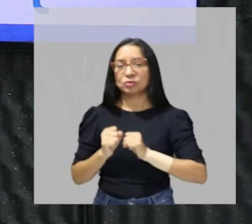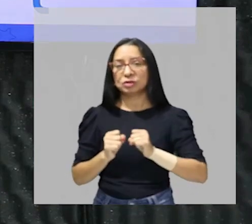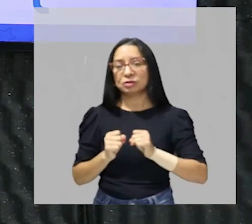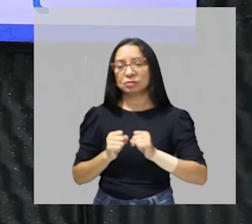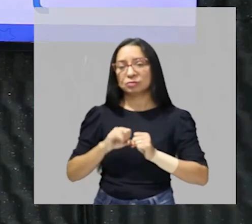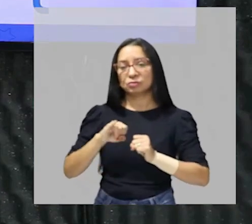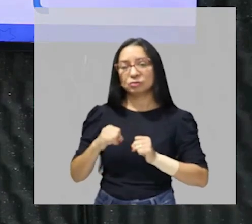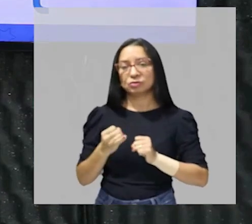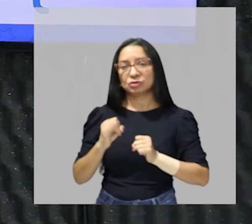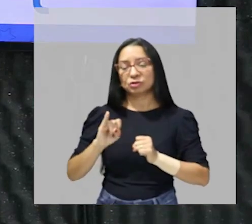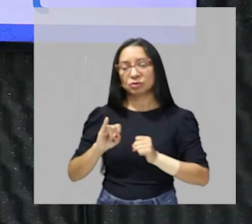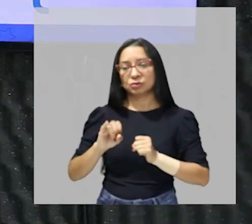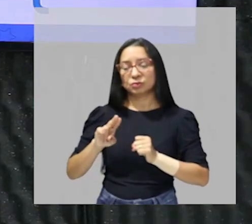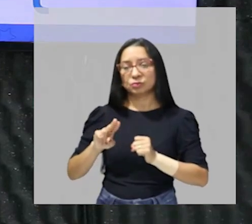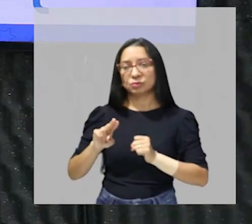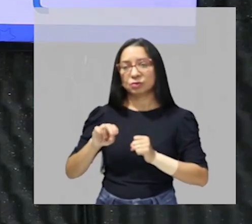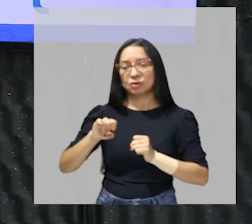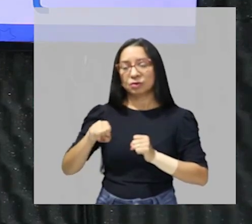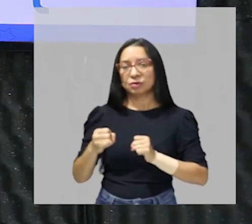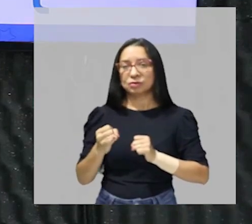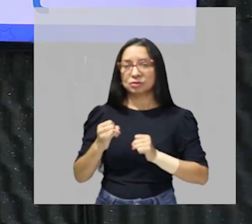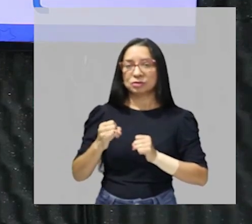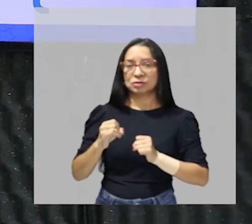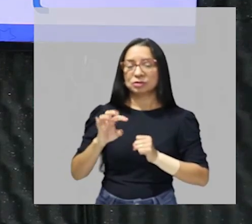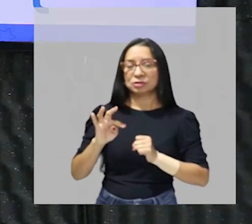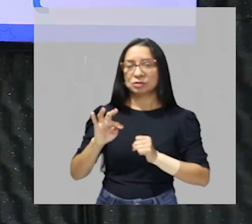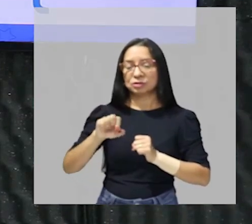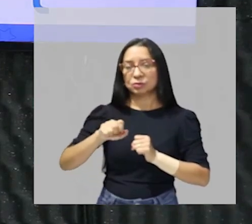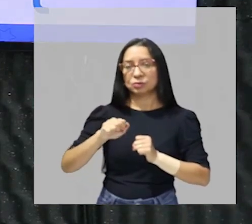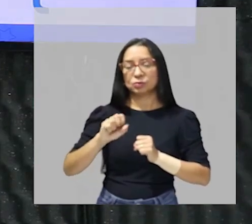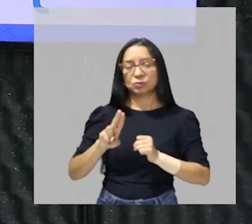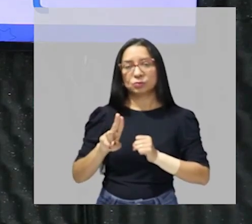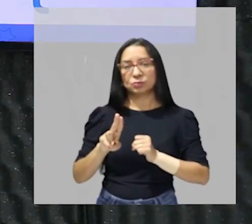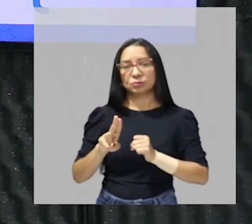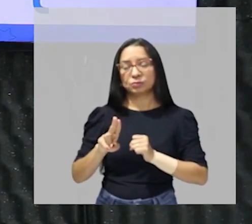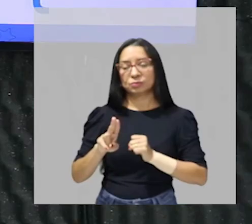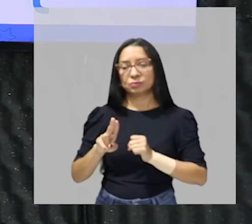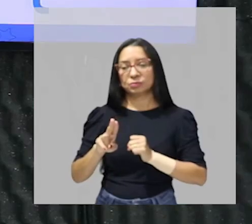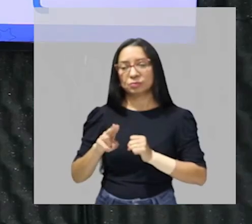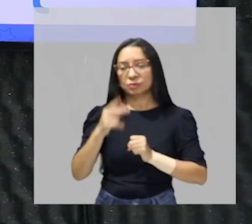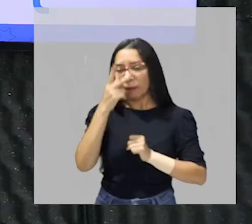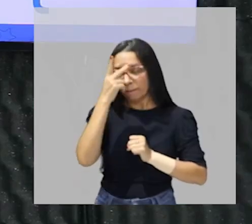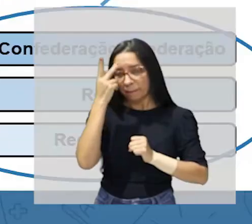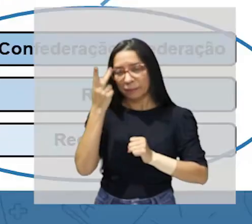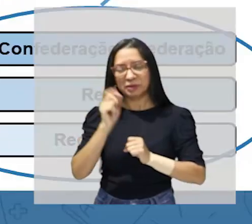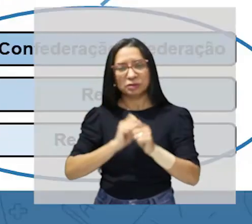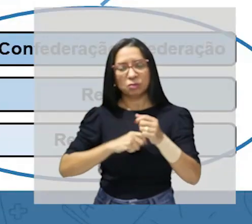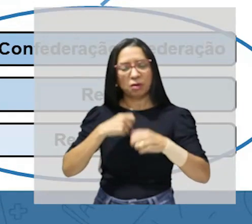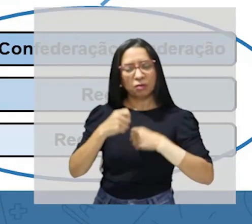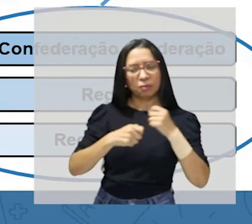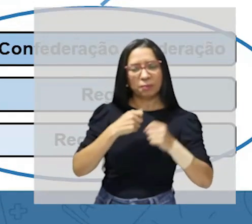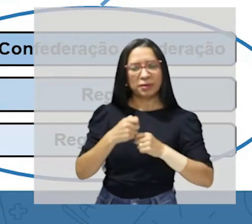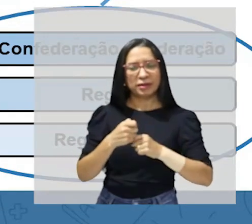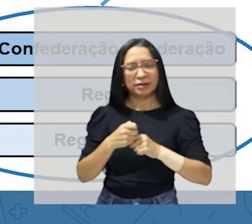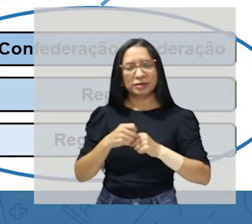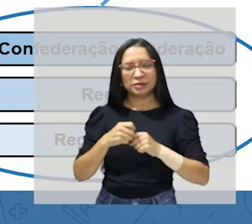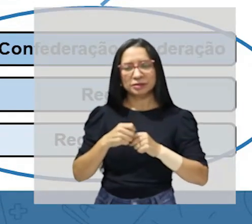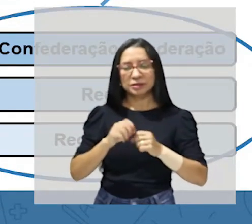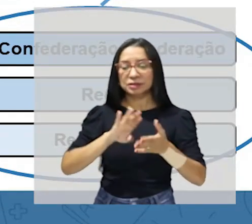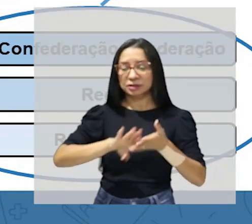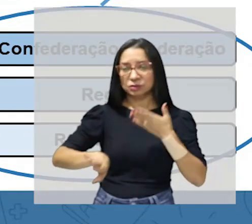domínio. Não pode golpear o adversário. Se de repente alguém golpeia ali, ela seria desclassificada, seria